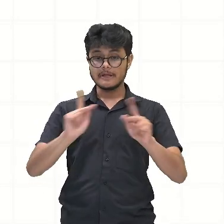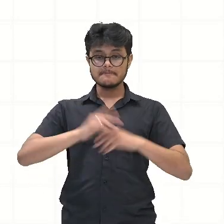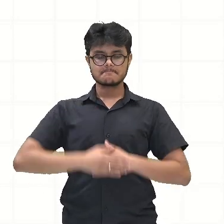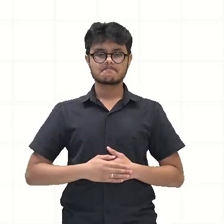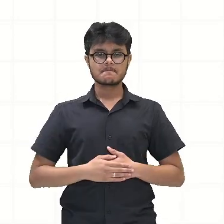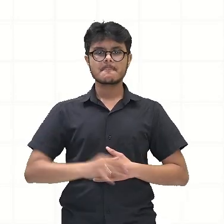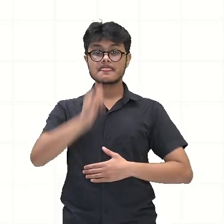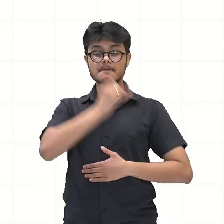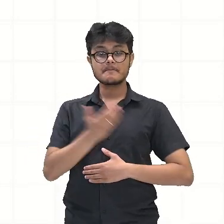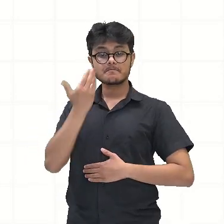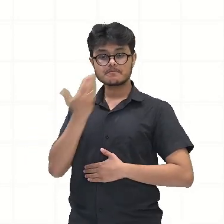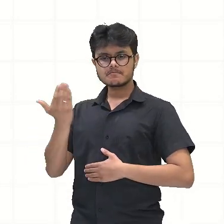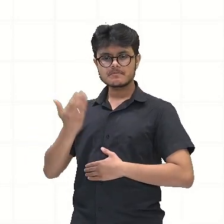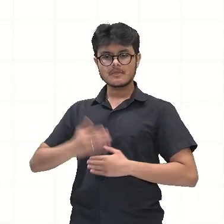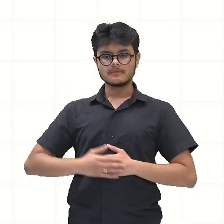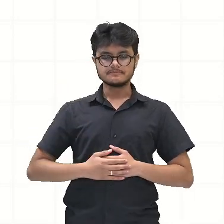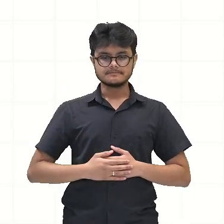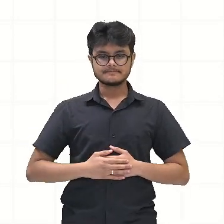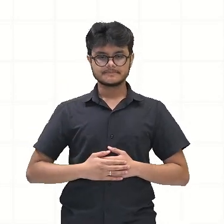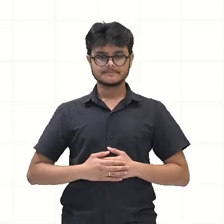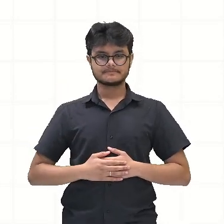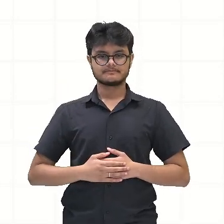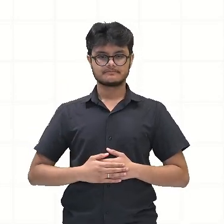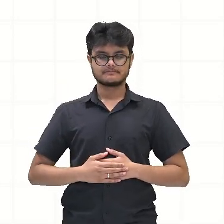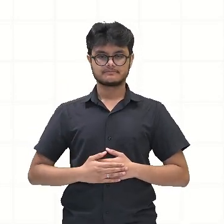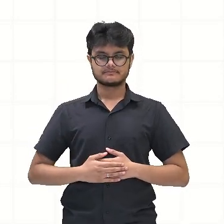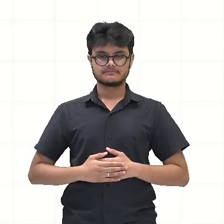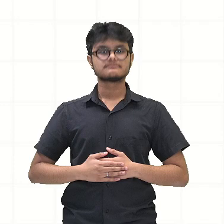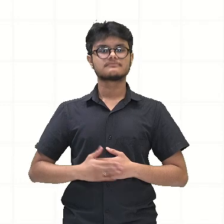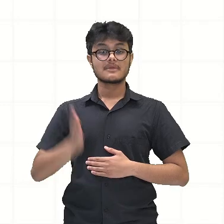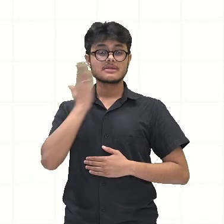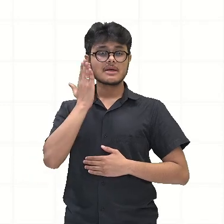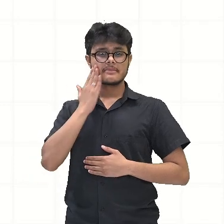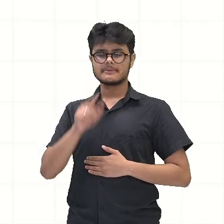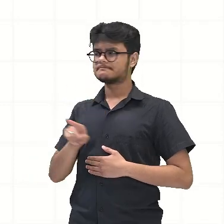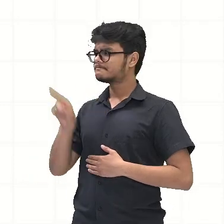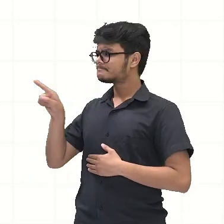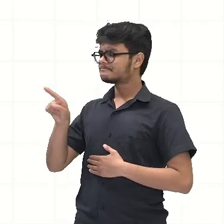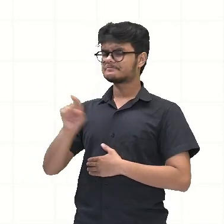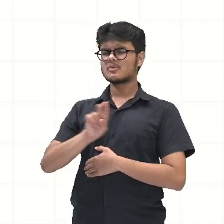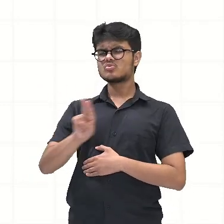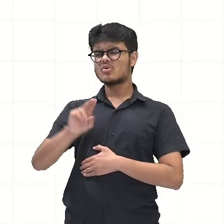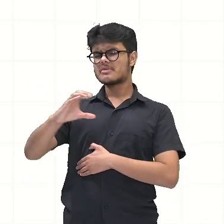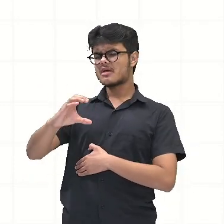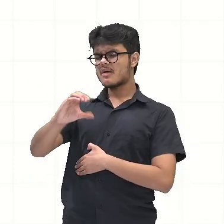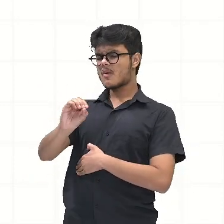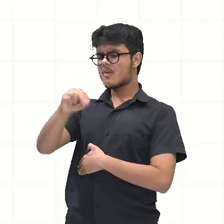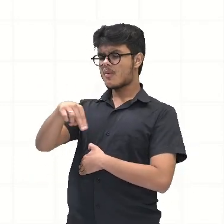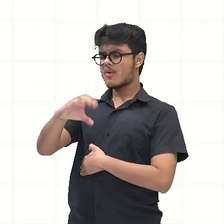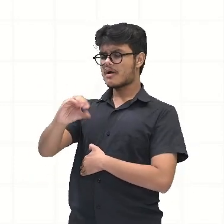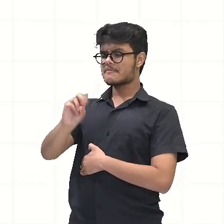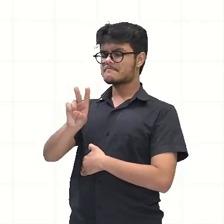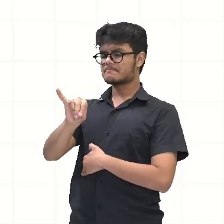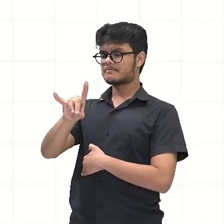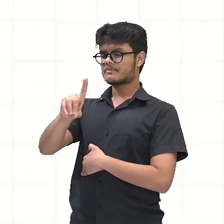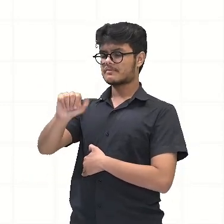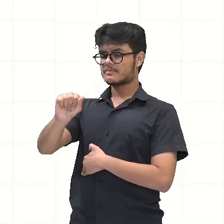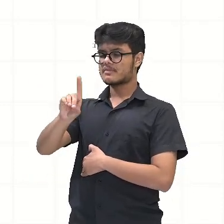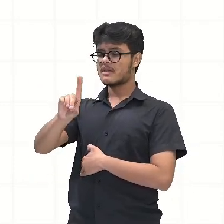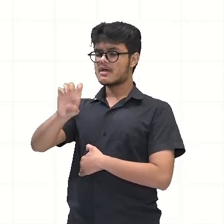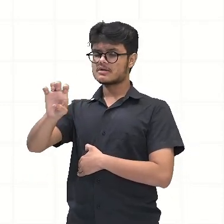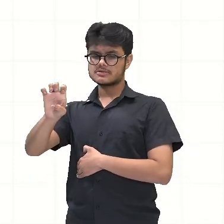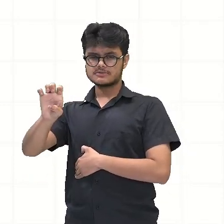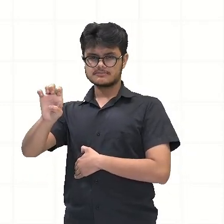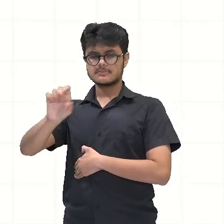vamos observar. A concavidade, gente, é essa abertura aqui, ó. Essa abertura é o que nós vamos chamar de